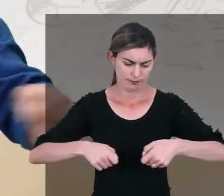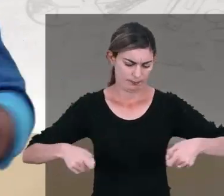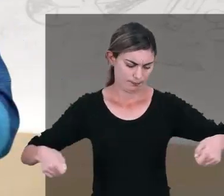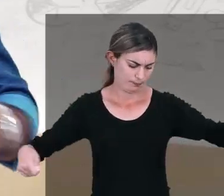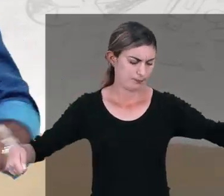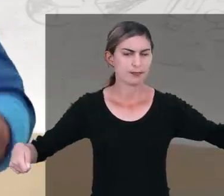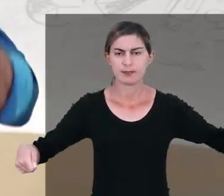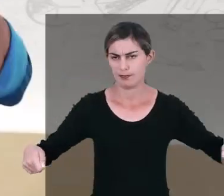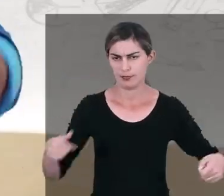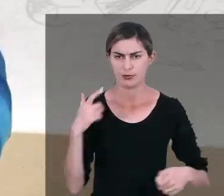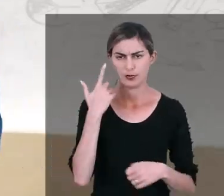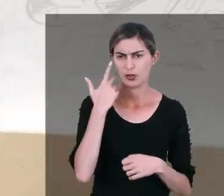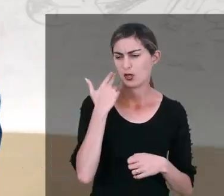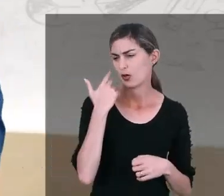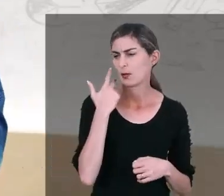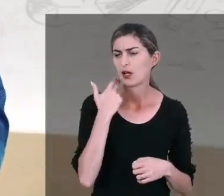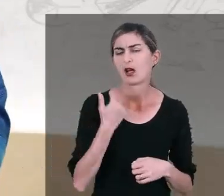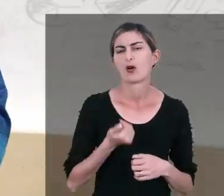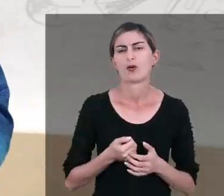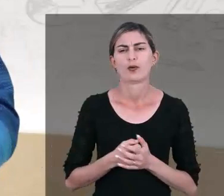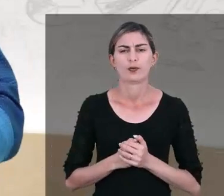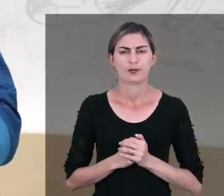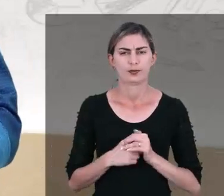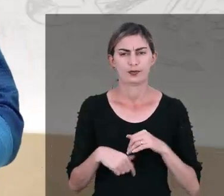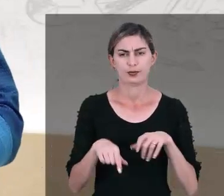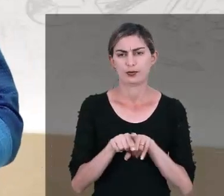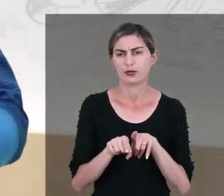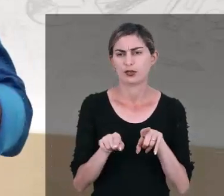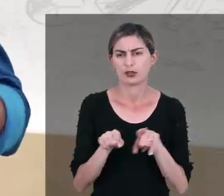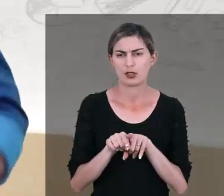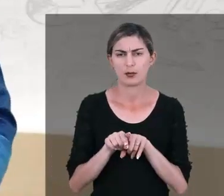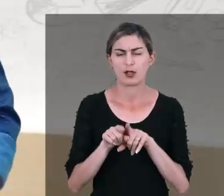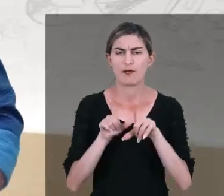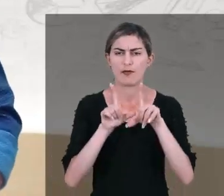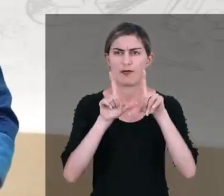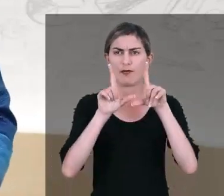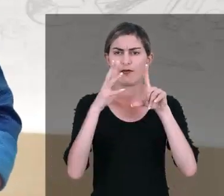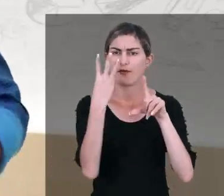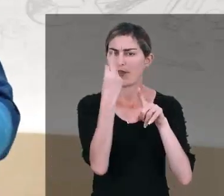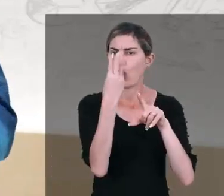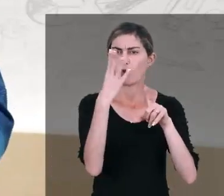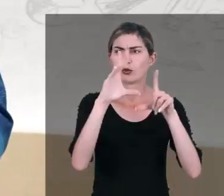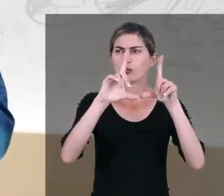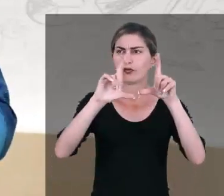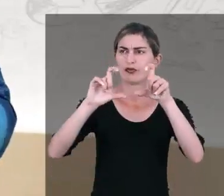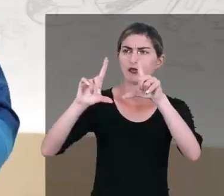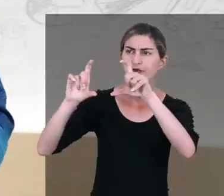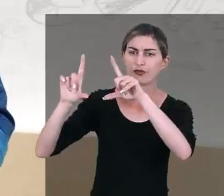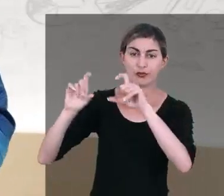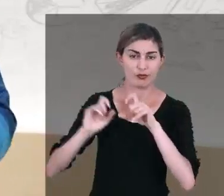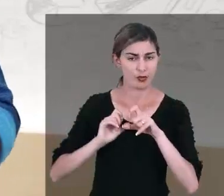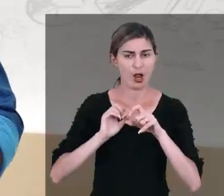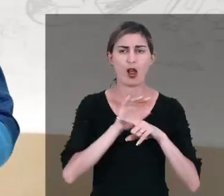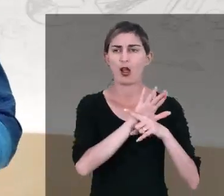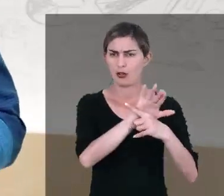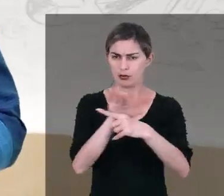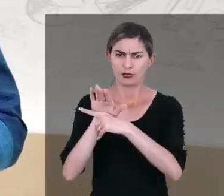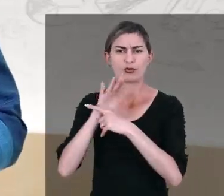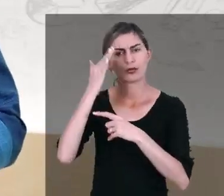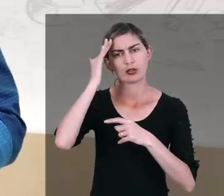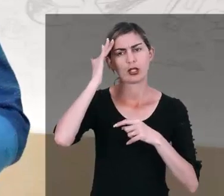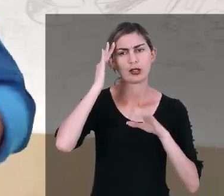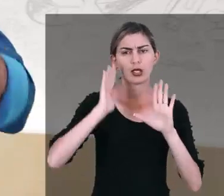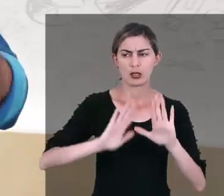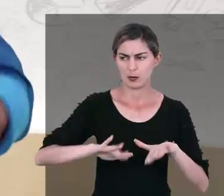gente usa, a normal, uma trena eletrônica, né? E também o levantamento fotográfico, que hoje em dia auxilia muito na compreensão